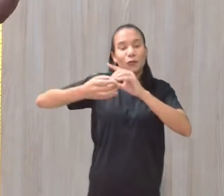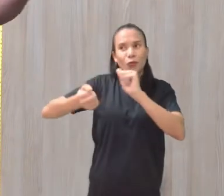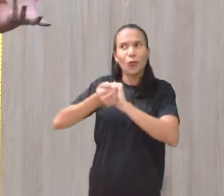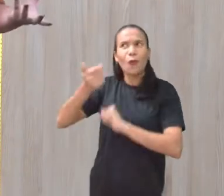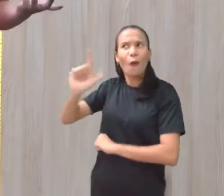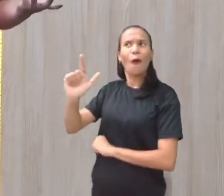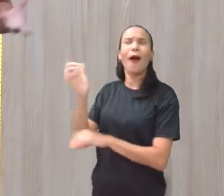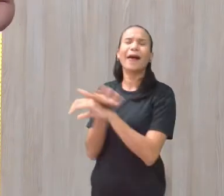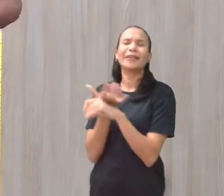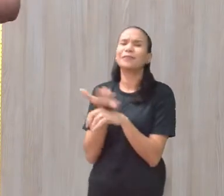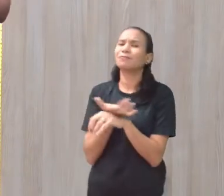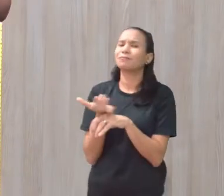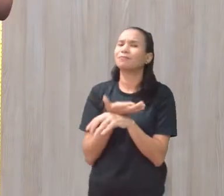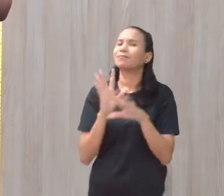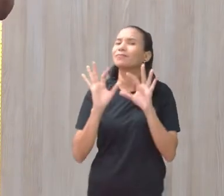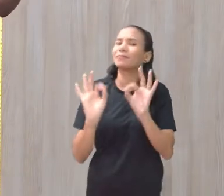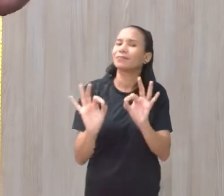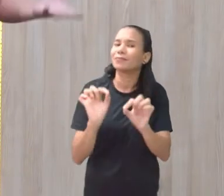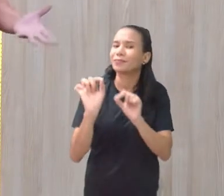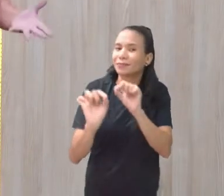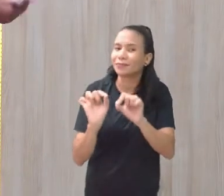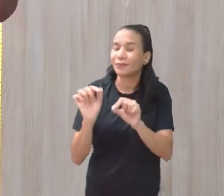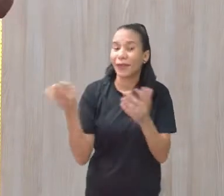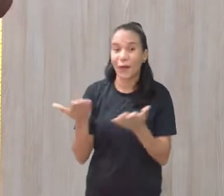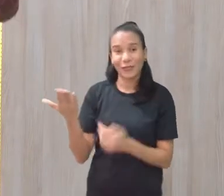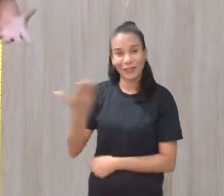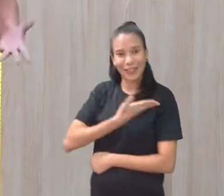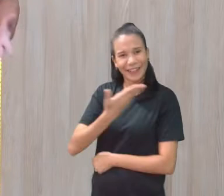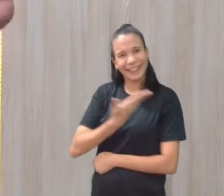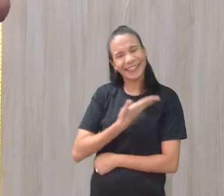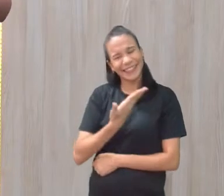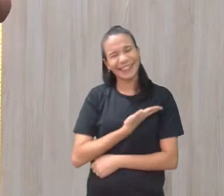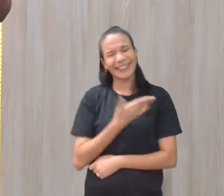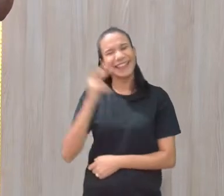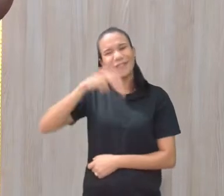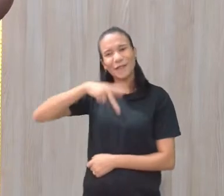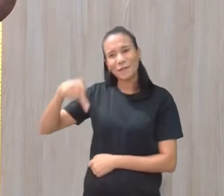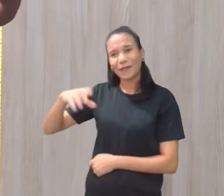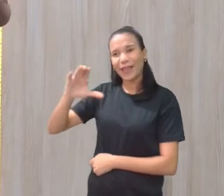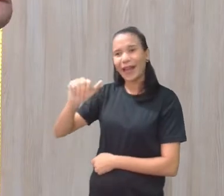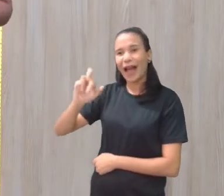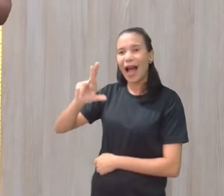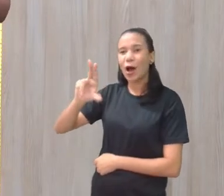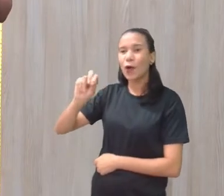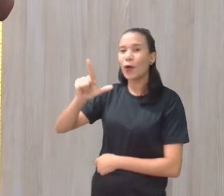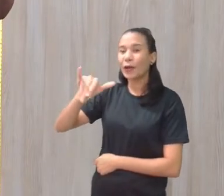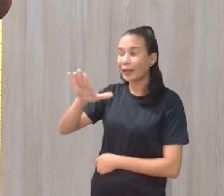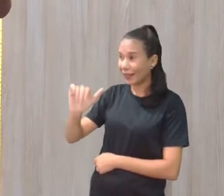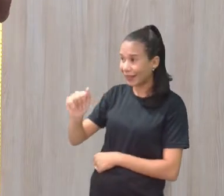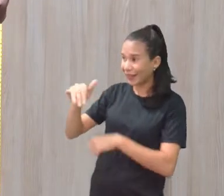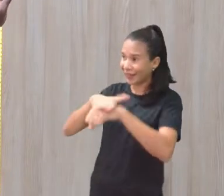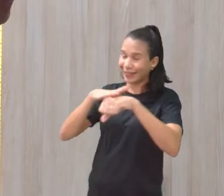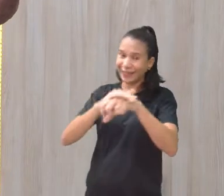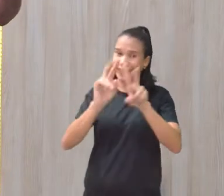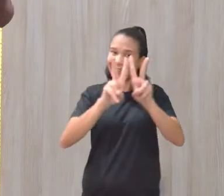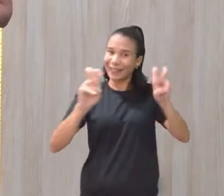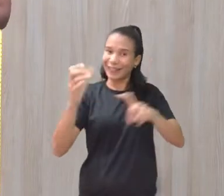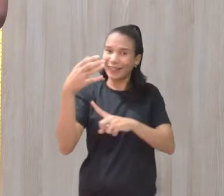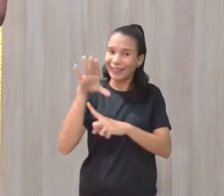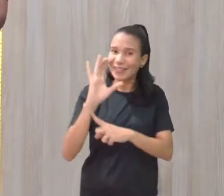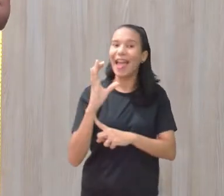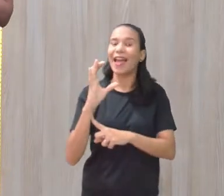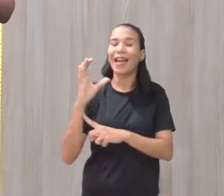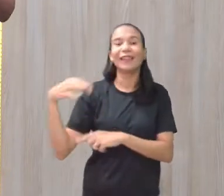outra disciplina. E estou aqui com a minha querida amiga, professora Carolina Nunes, que vai falar de ciências, porque